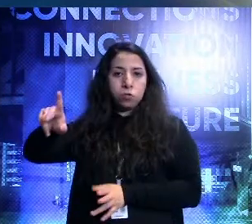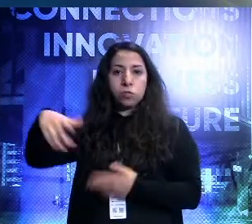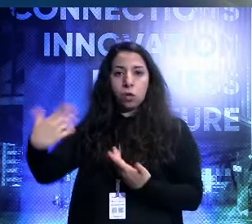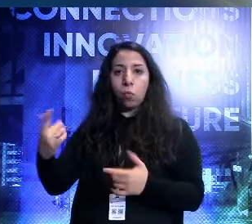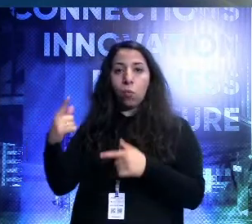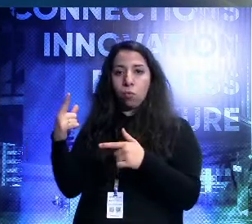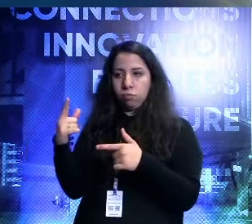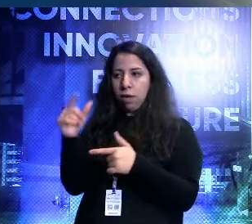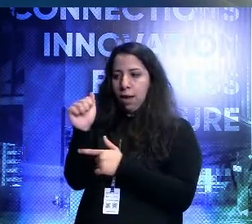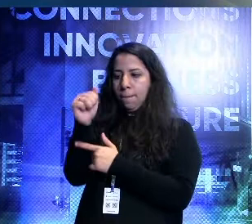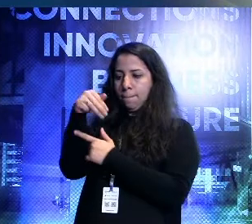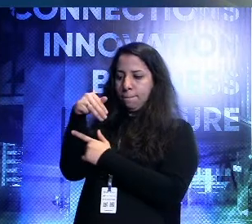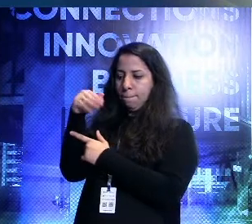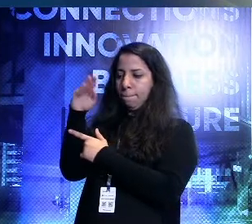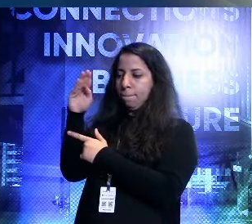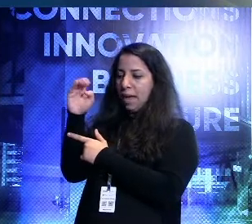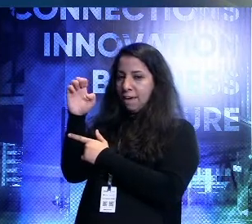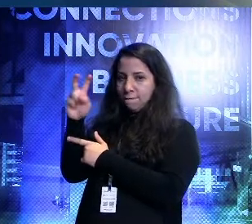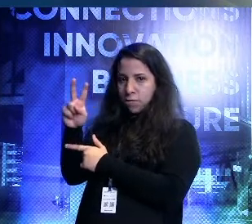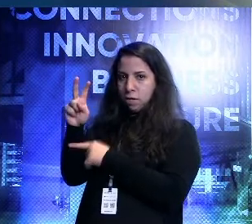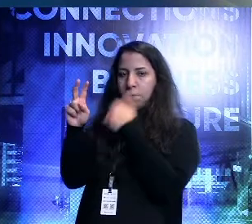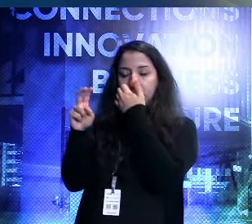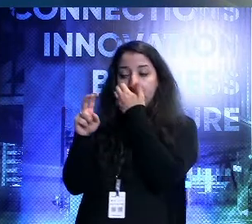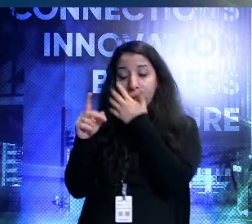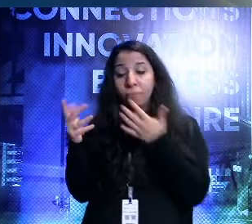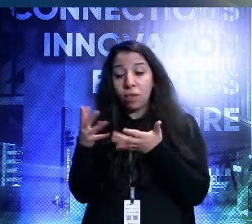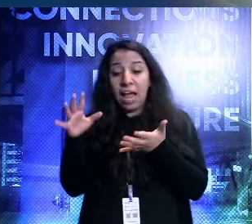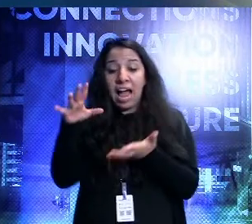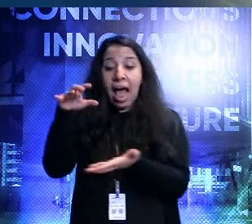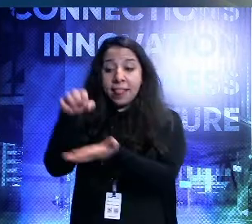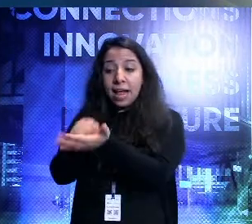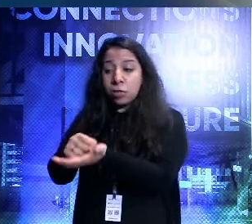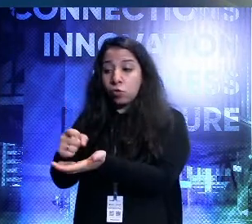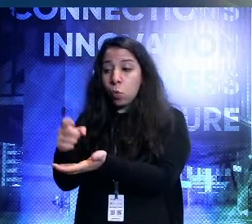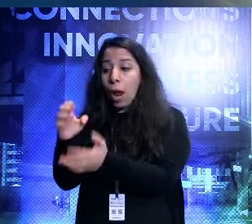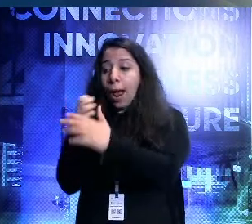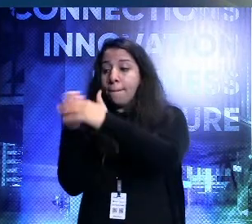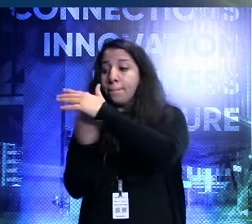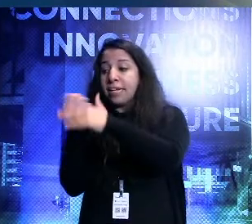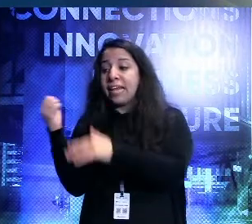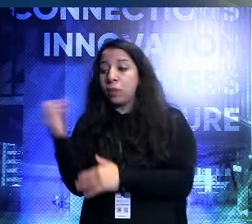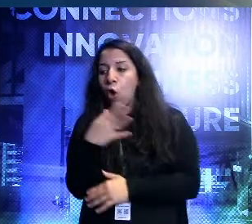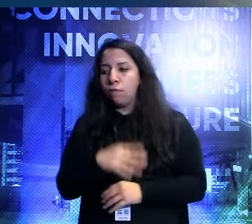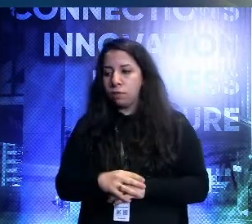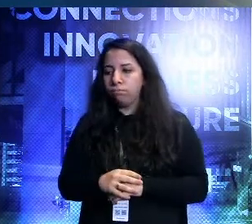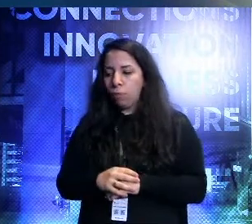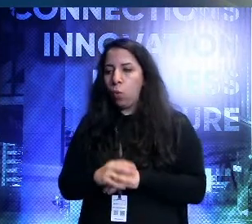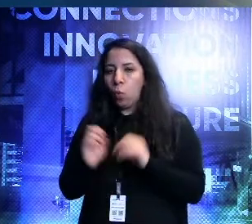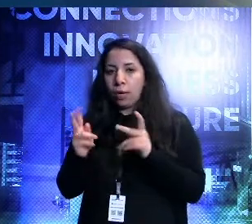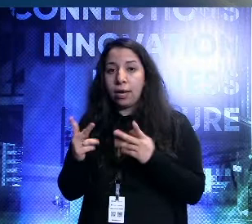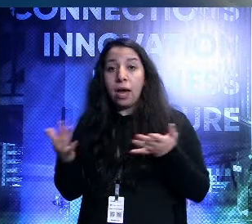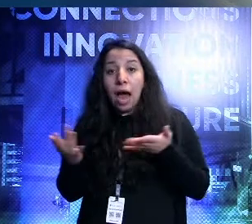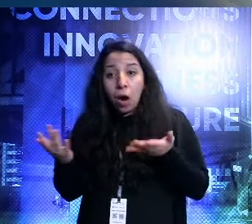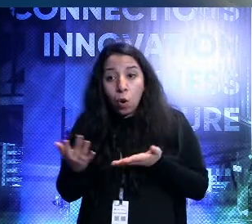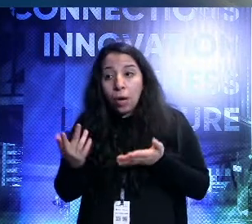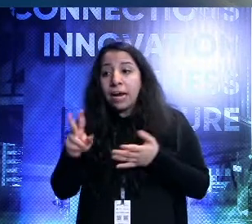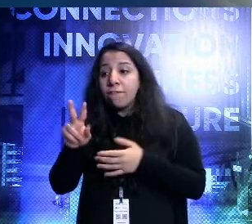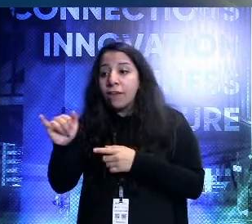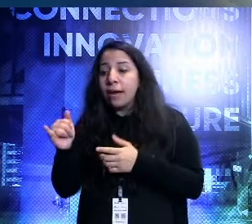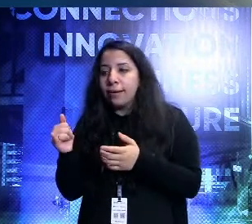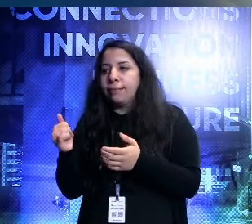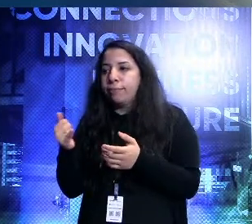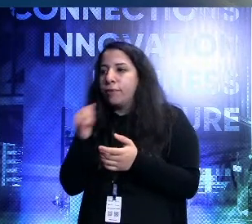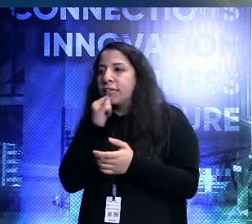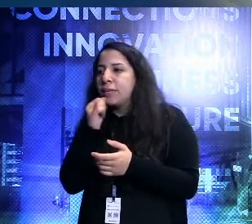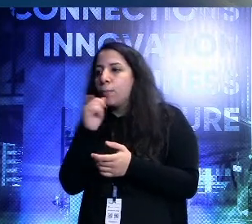o cadastro da empresa nova que está sendo criada. Cara, a gente recebe isso, a gente não sabe qual empresa vai estar sendo criada. Cara, pode estar sendo criado